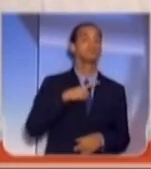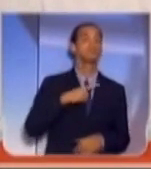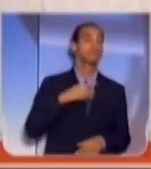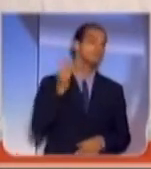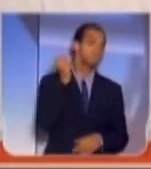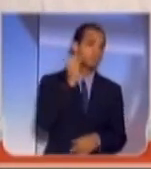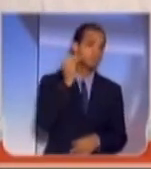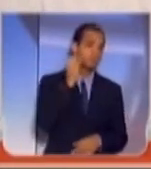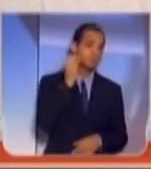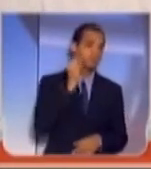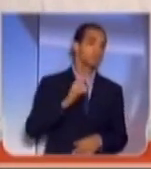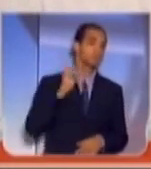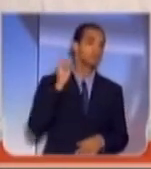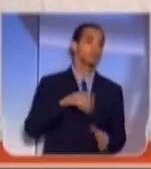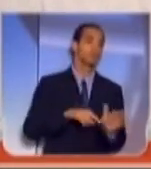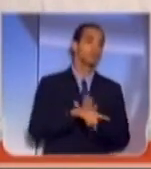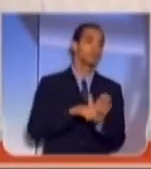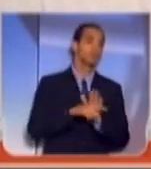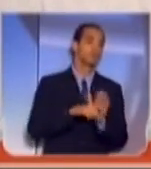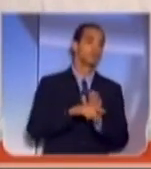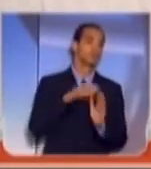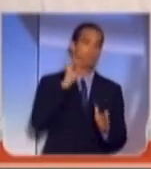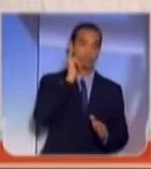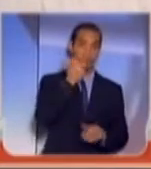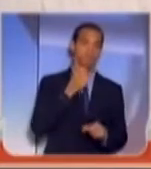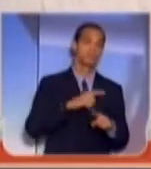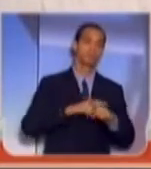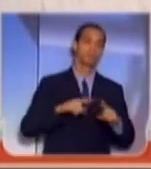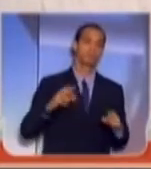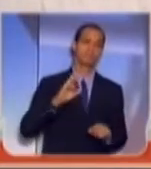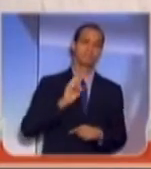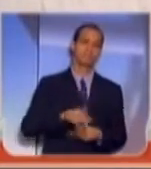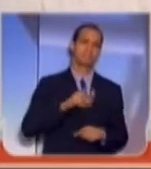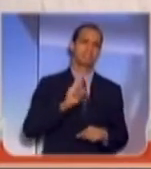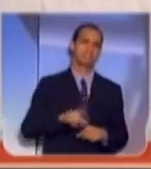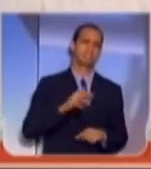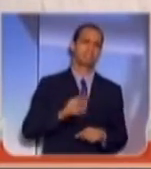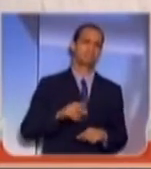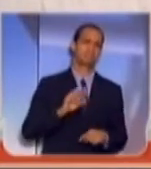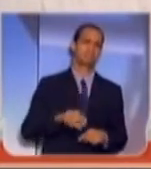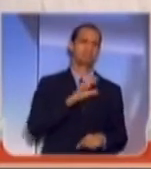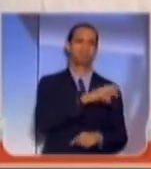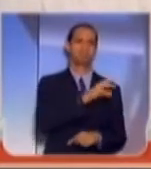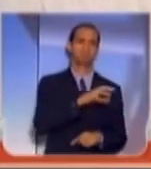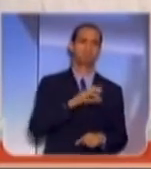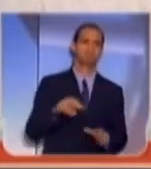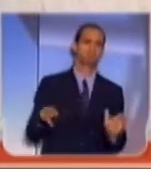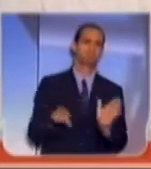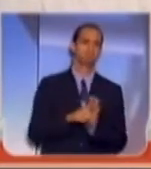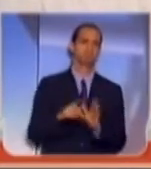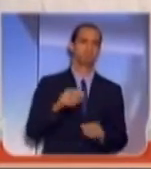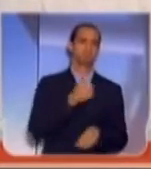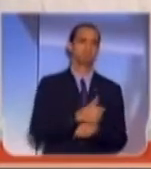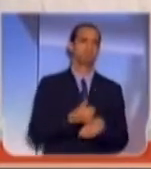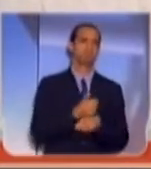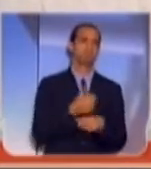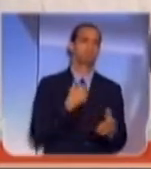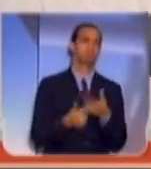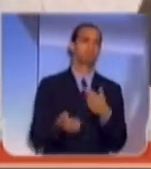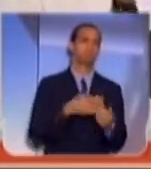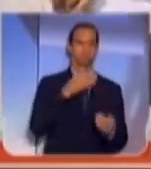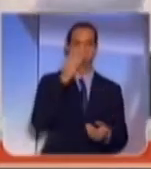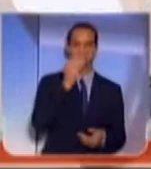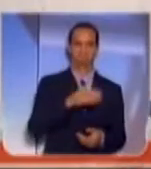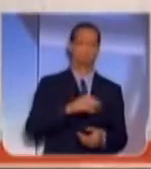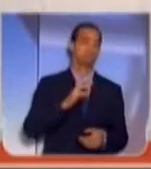tem tratado não só os pesquisadores científicos mas várias categorias profissionais com descaso